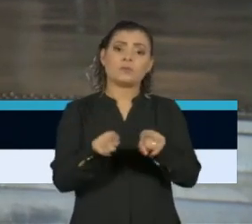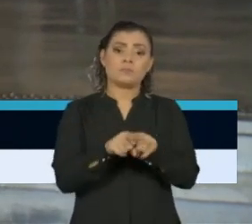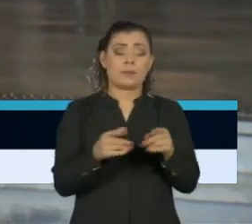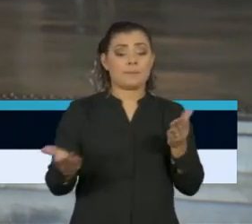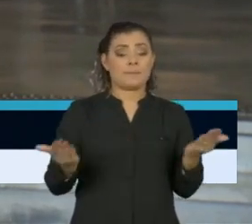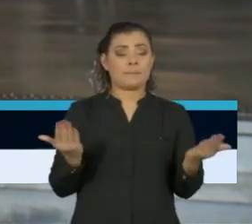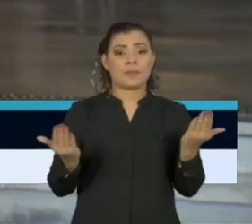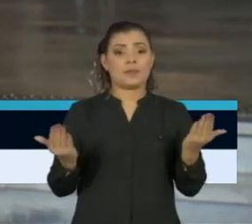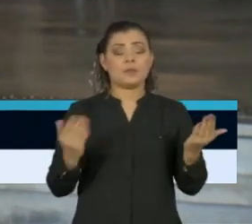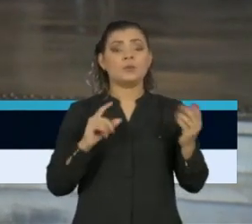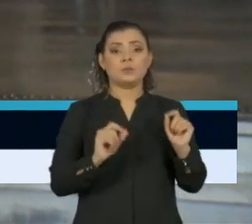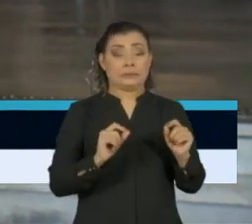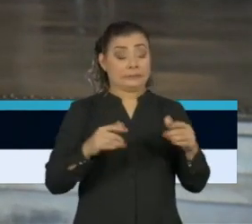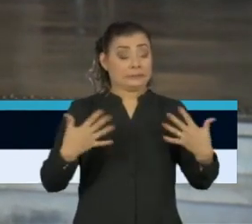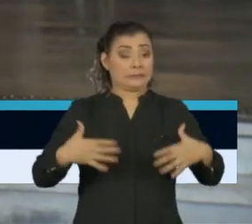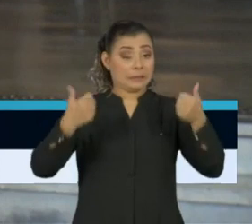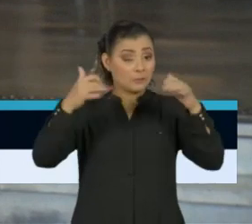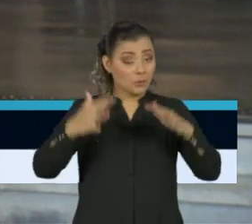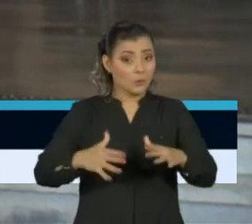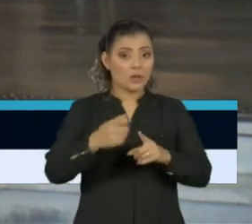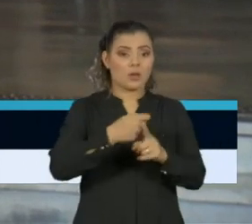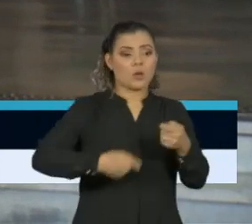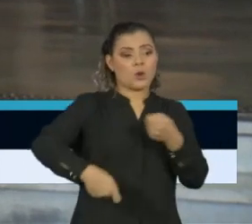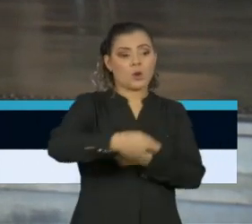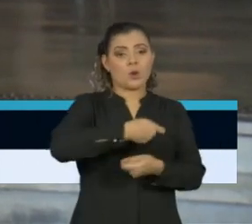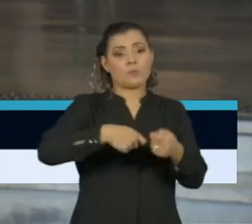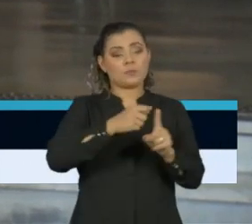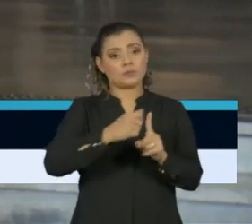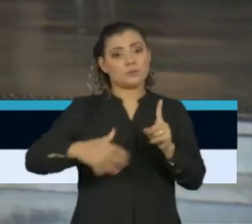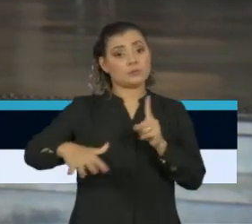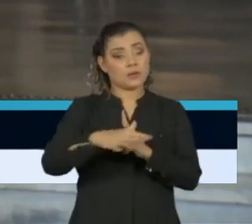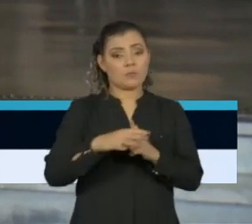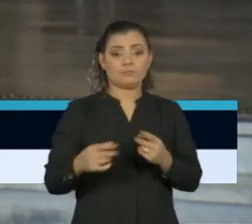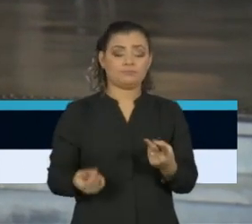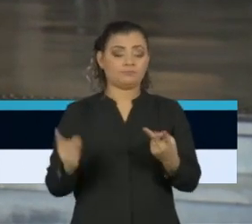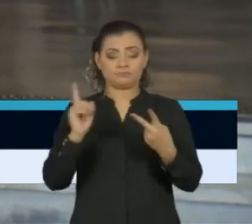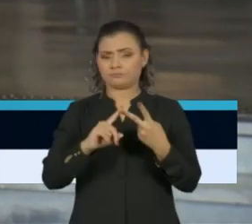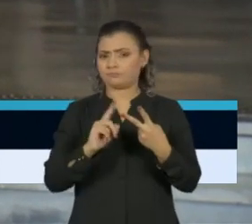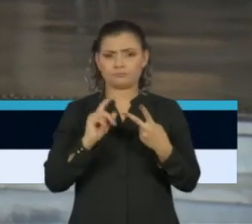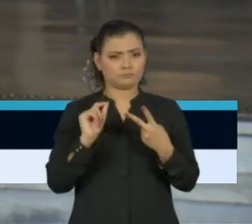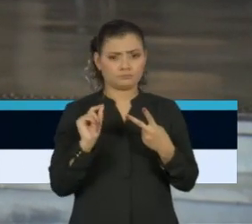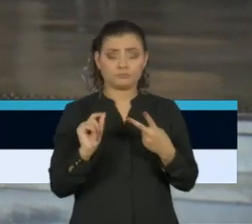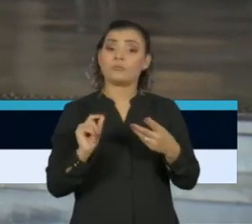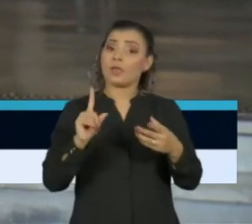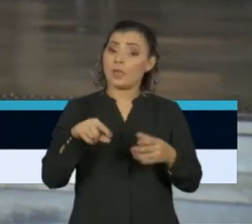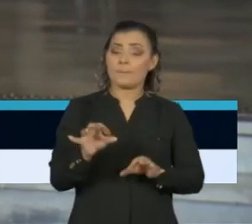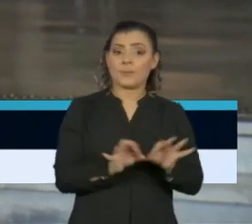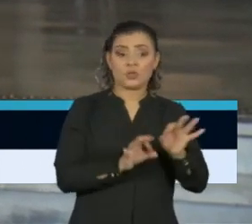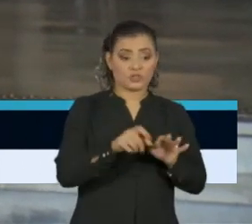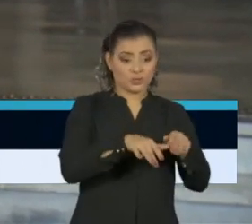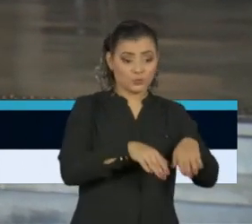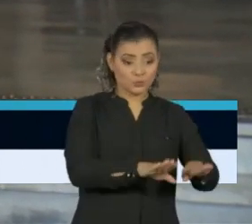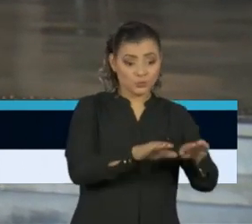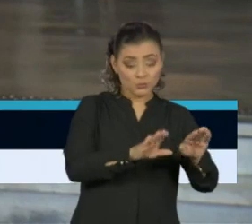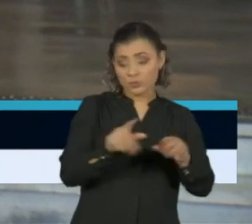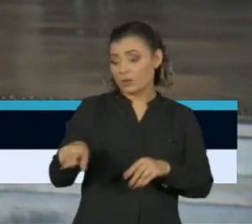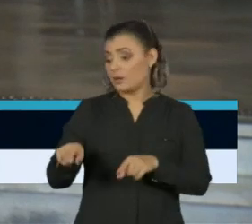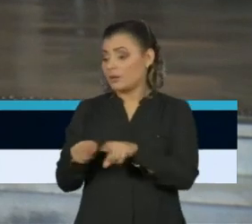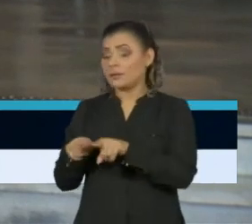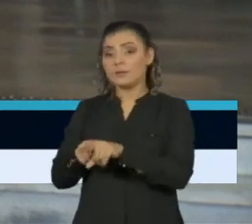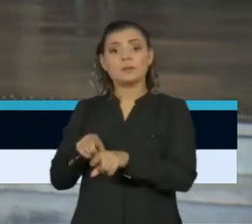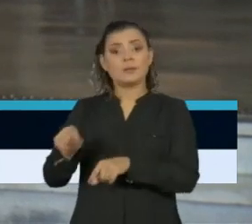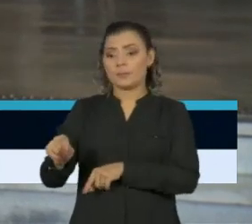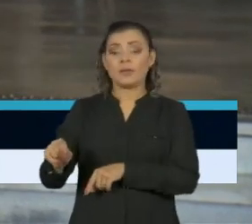de pandemia e de crise econômica e social. E segundo, são programas de transferência de